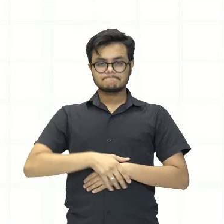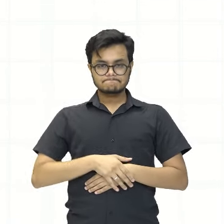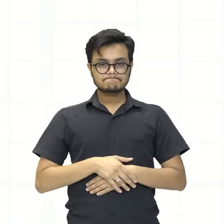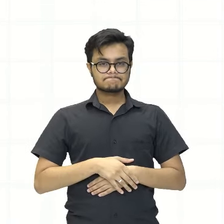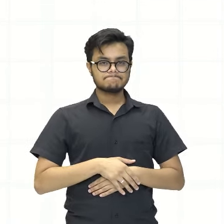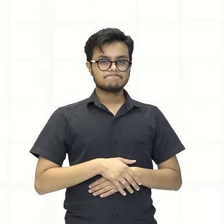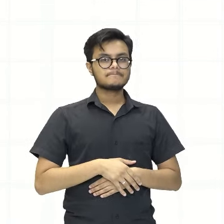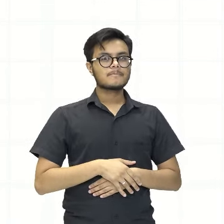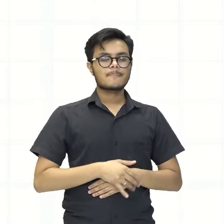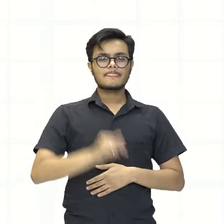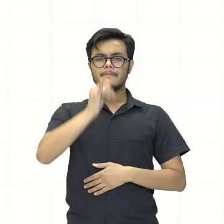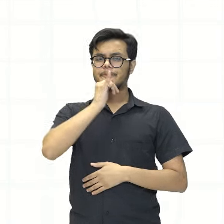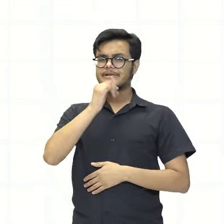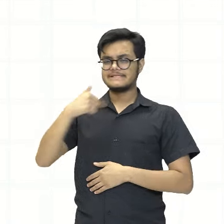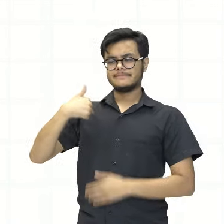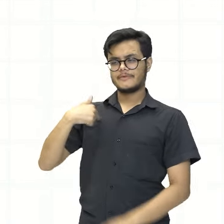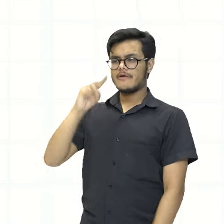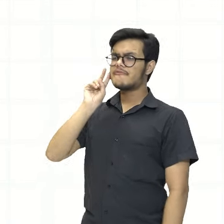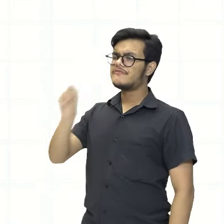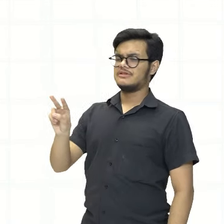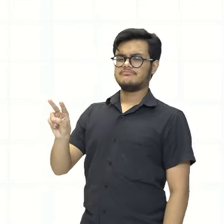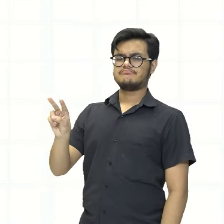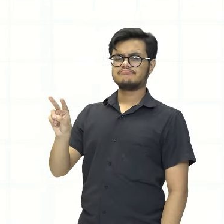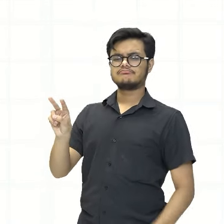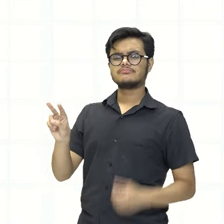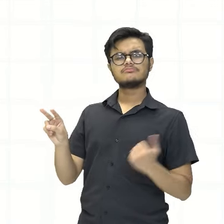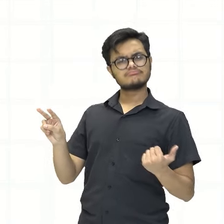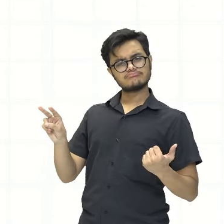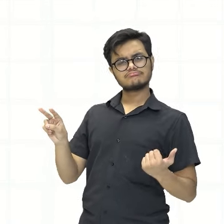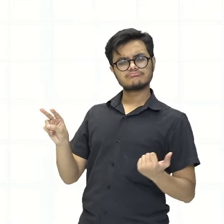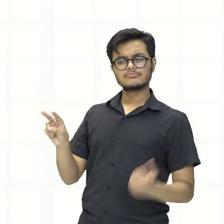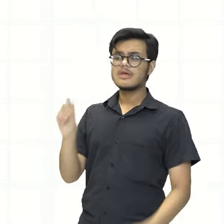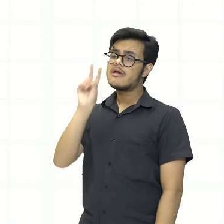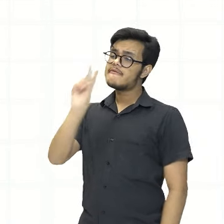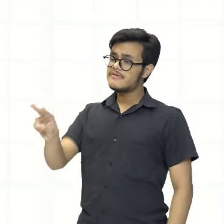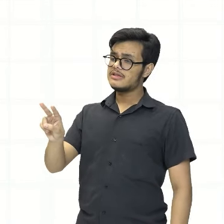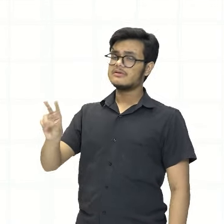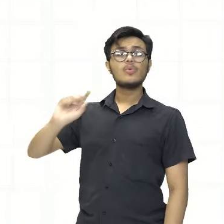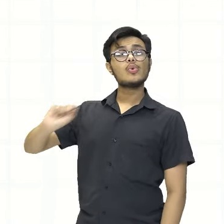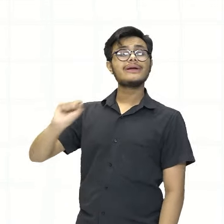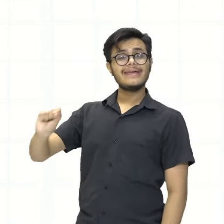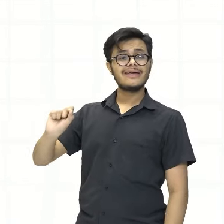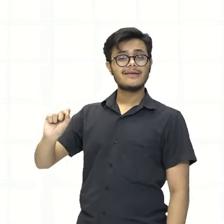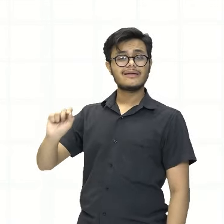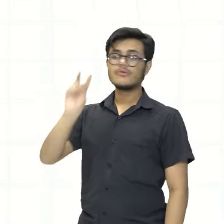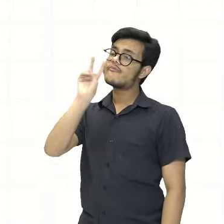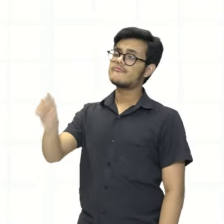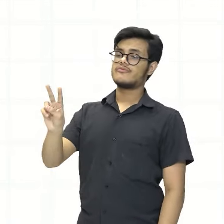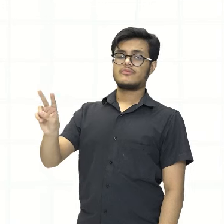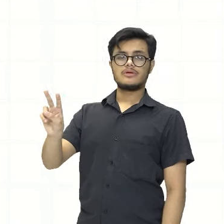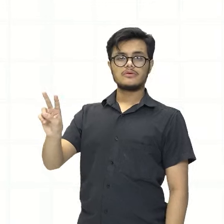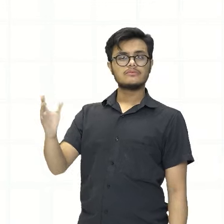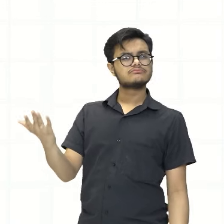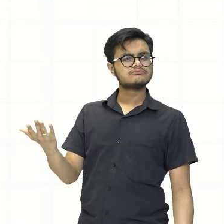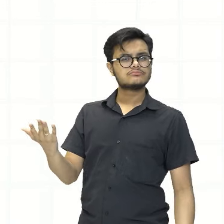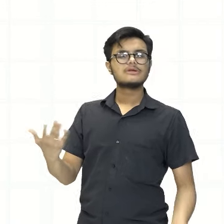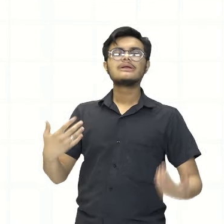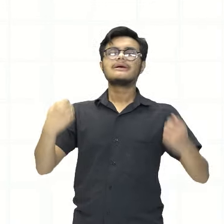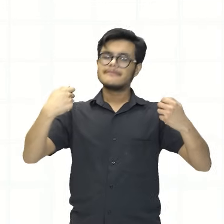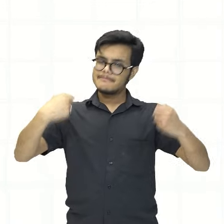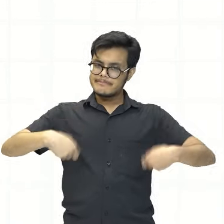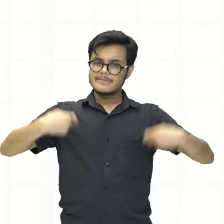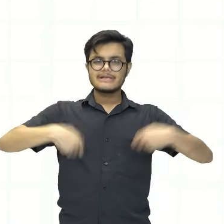dissermos que vimos alguma coisa é necessário que nós digamos o que vimos não é é um verbo que pede